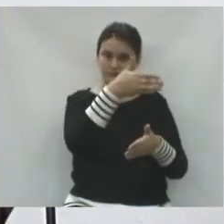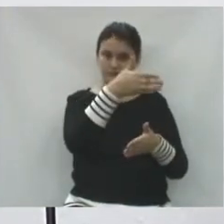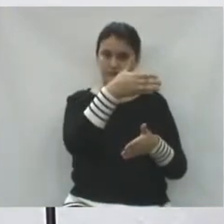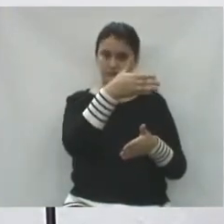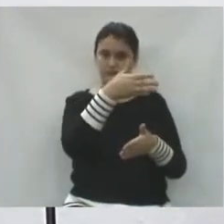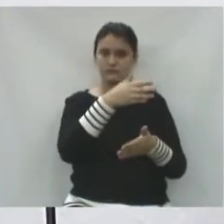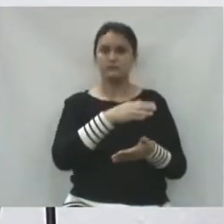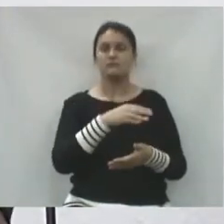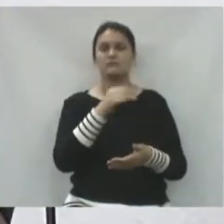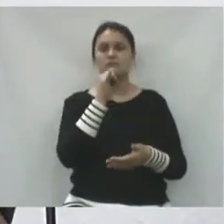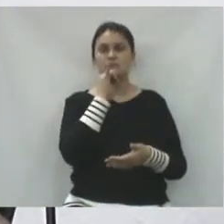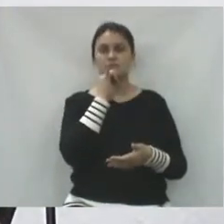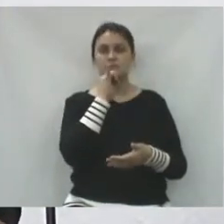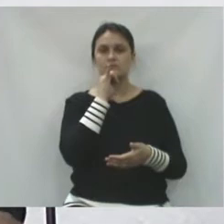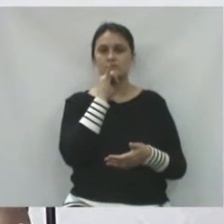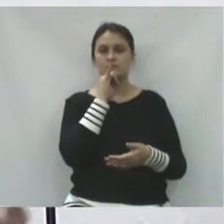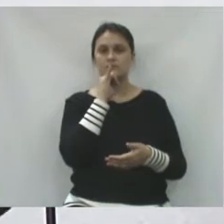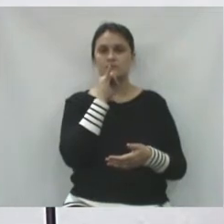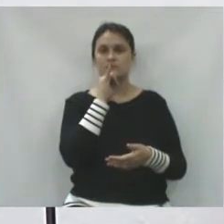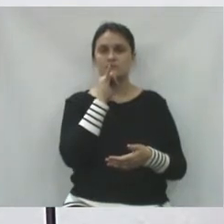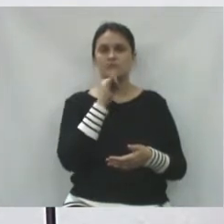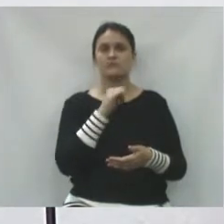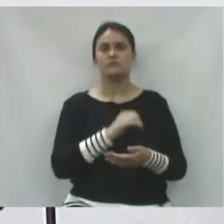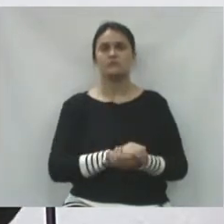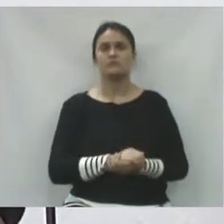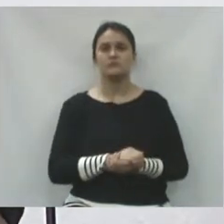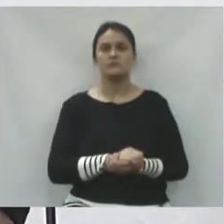meus amigos, por exemplo,